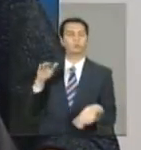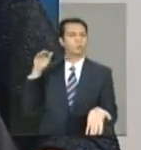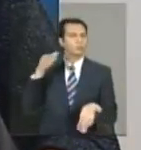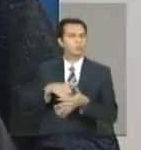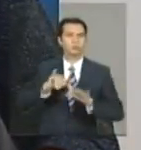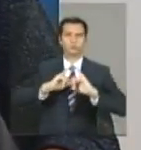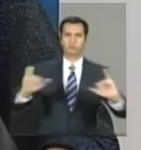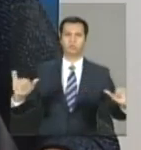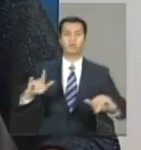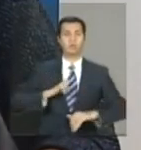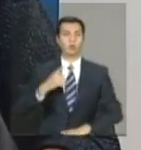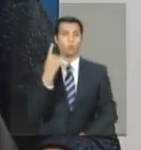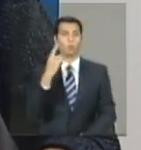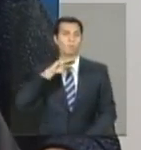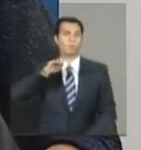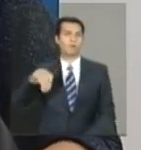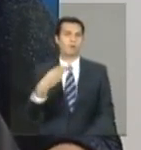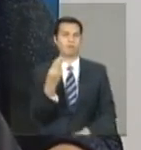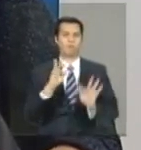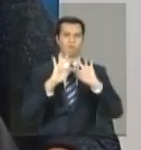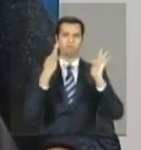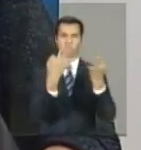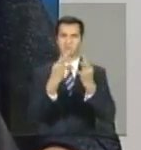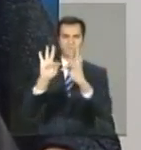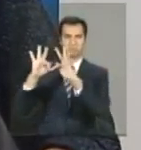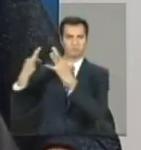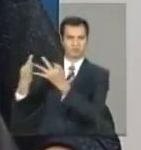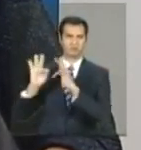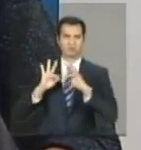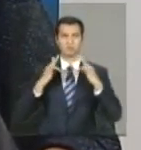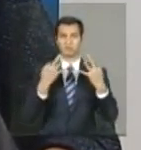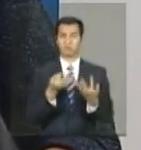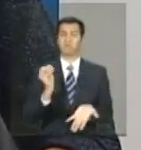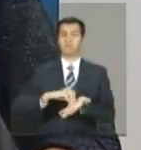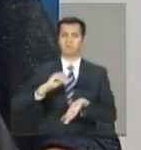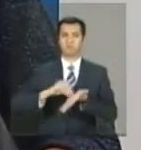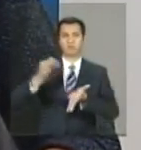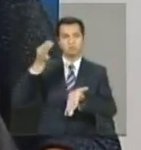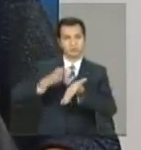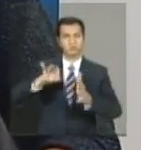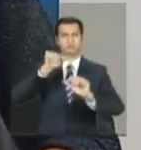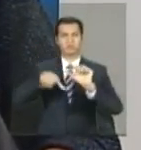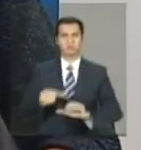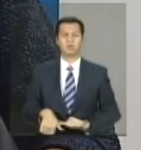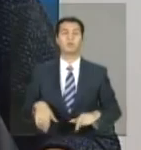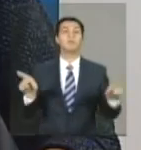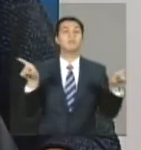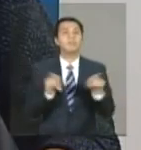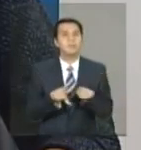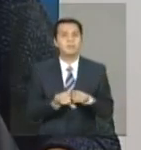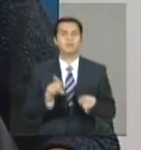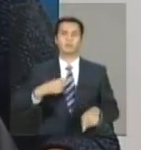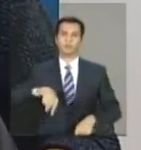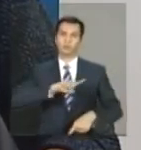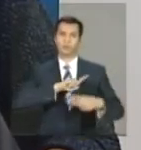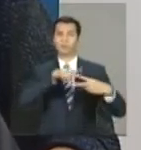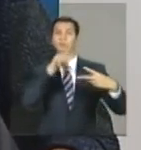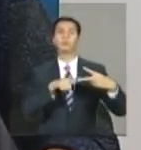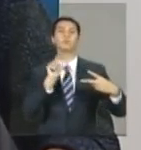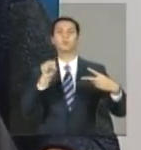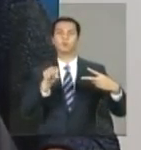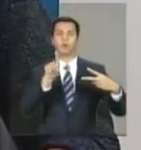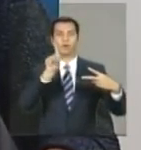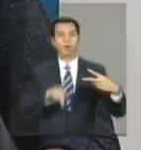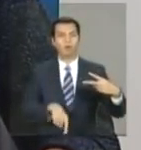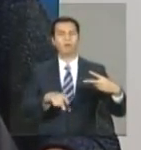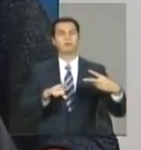cerca de 1 milhão de famílias. Fora isso, também todos os anos nós realizamos ações de auditorias no Cadastro Único, como por